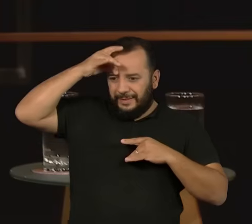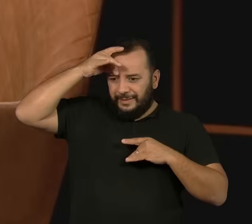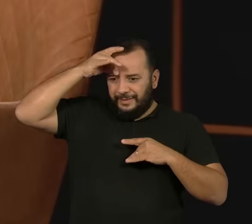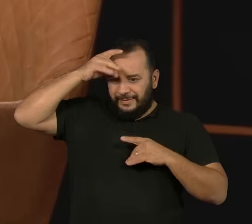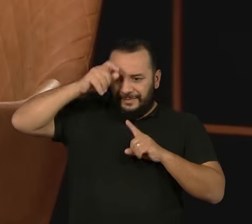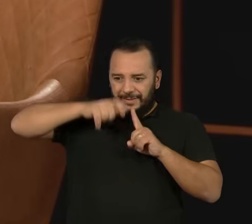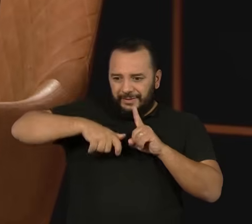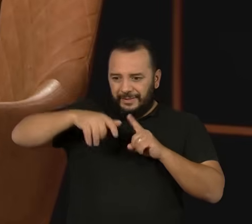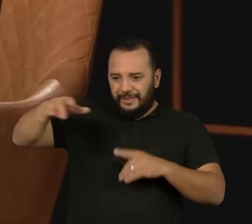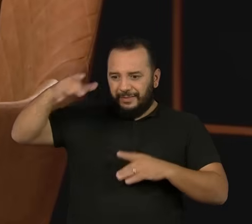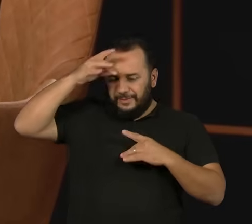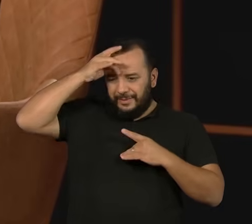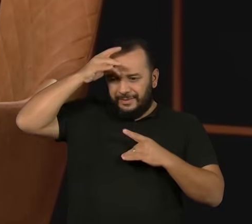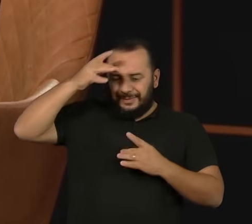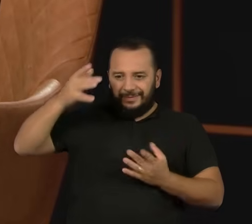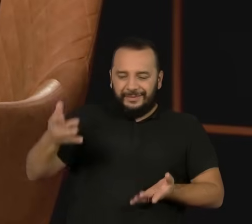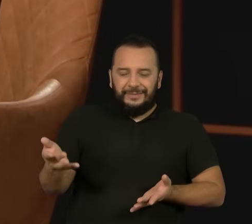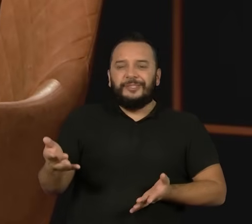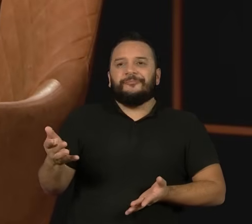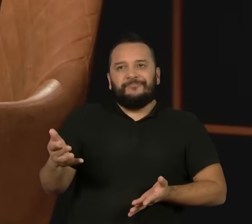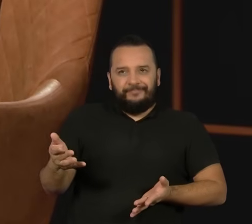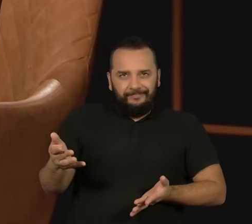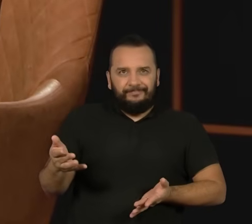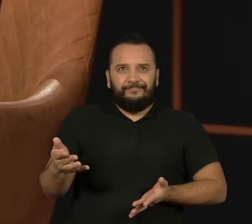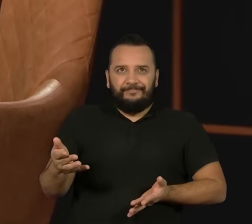é incorporada. Então,